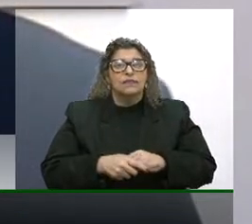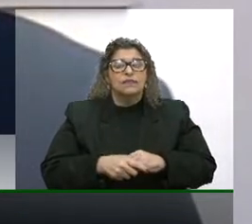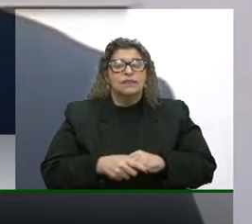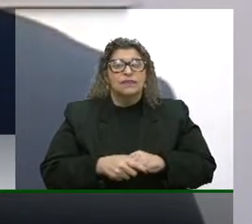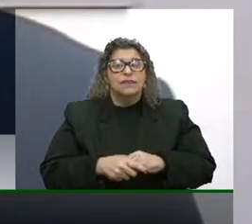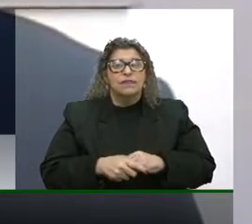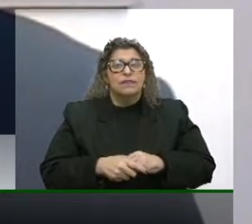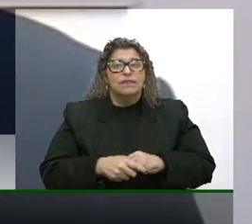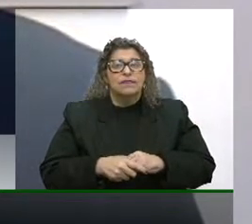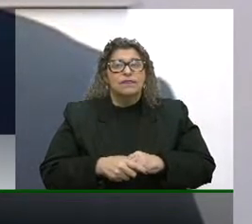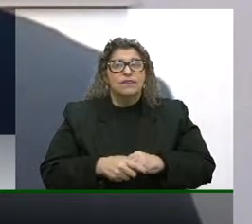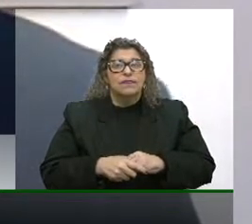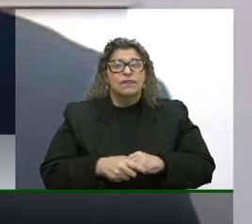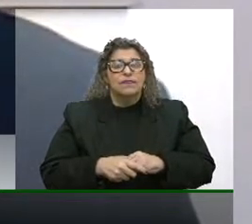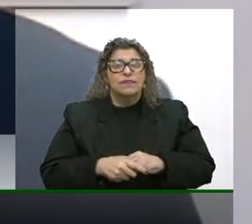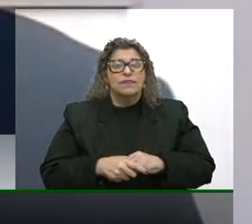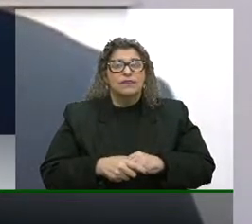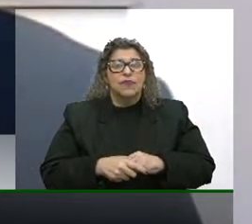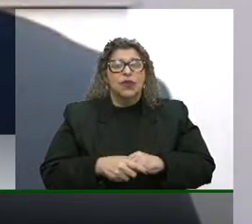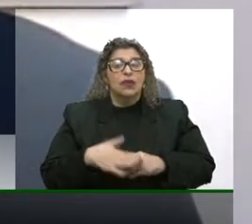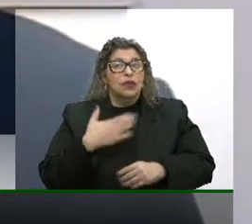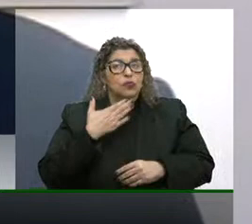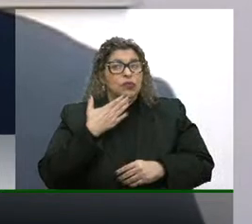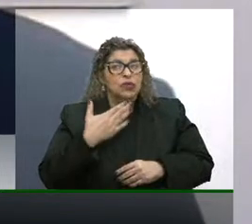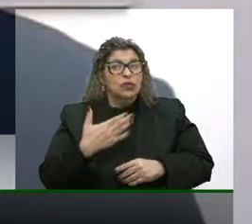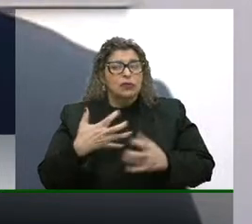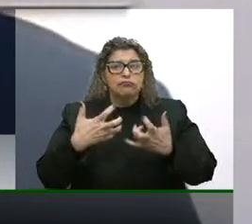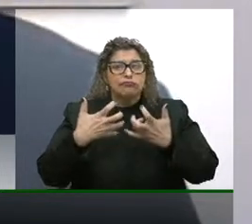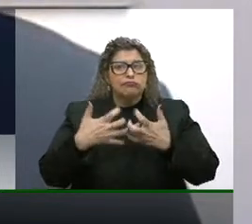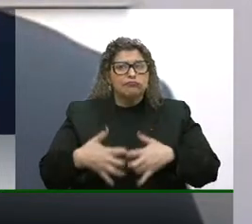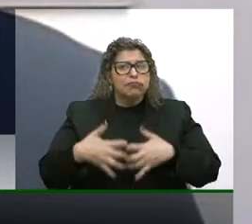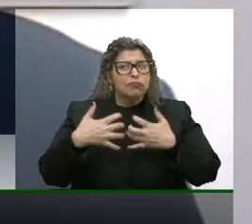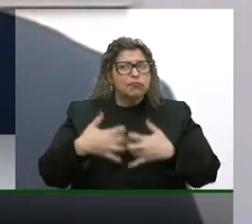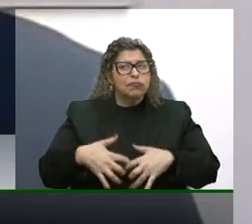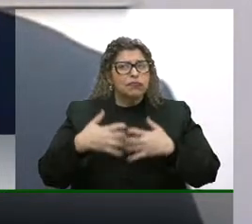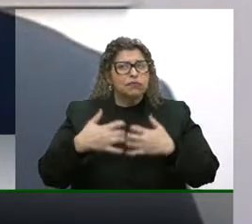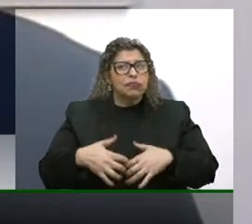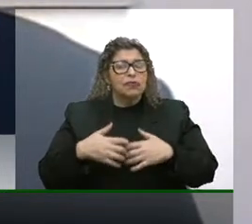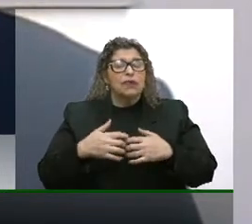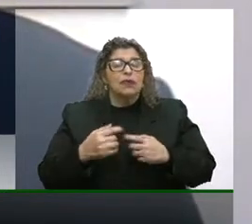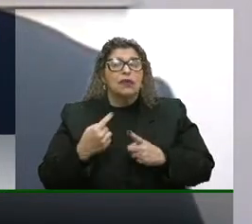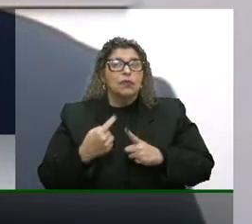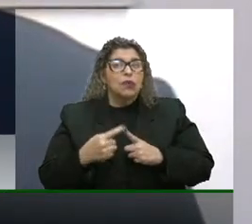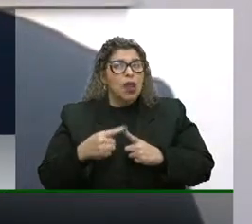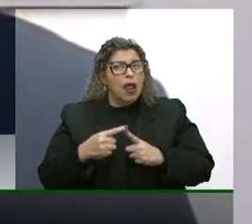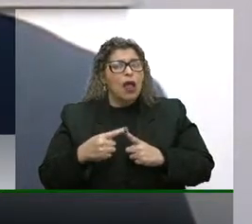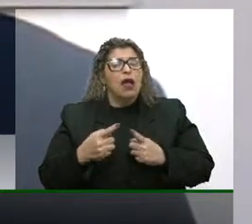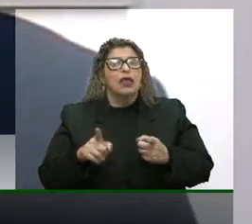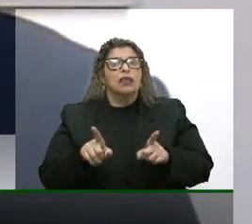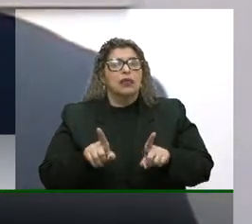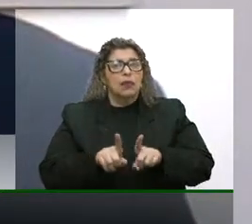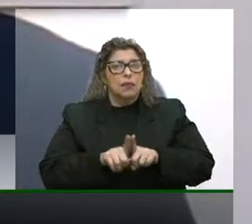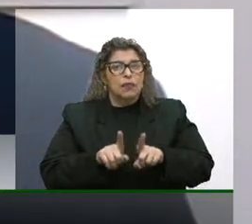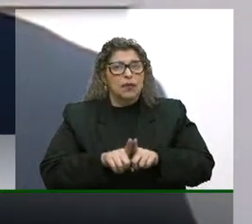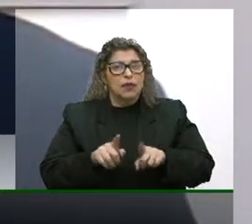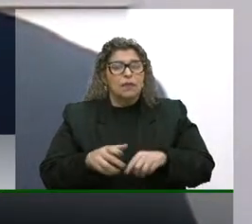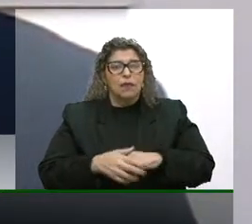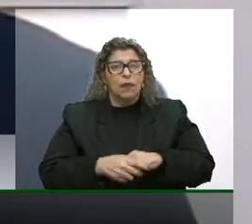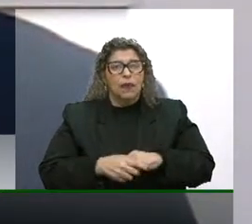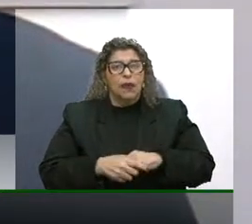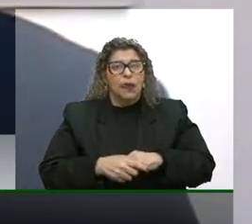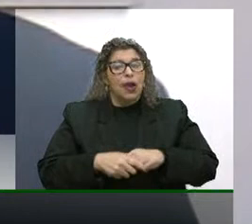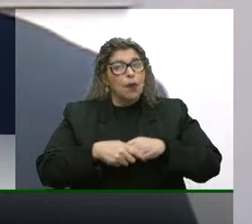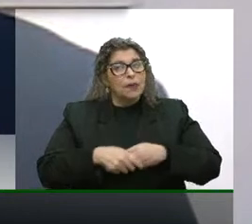de fazer esse pedido de reflexão e, logicamente, cumprimentando mais uma vez o